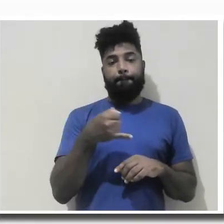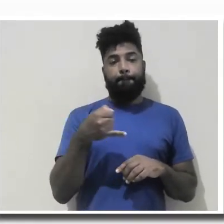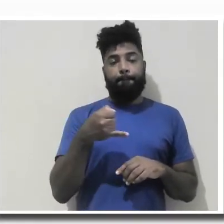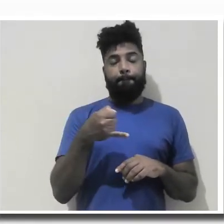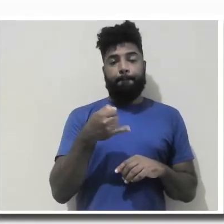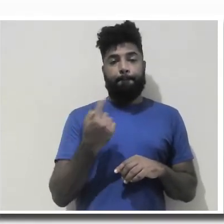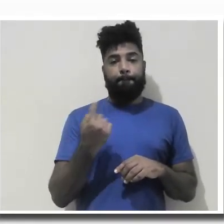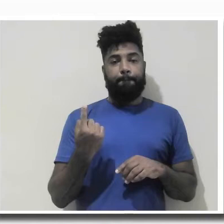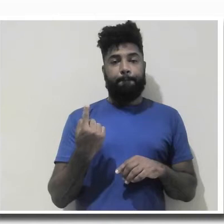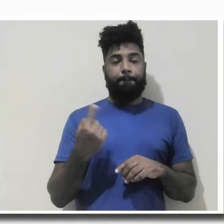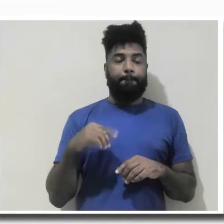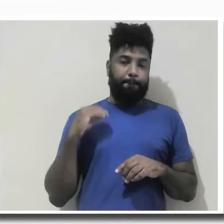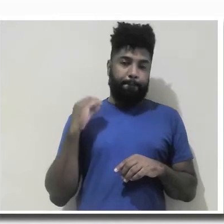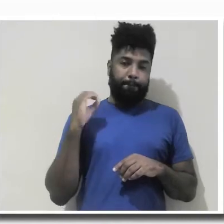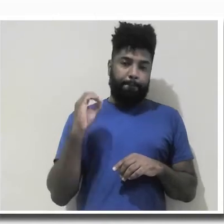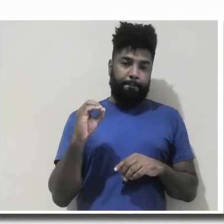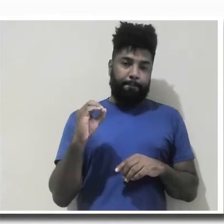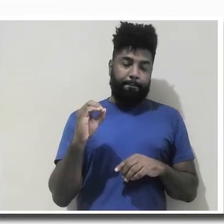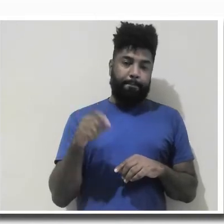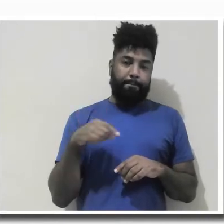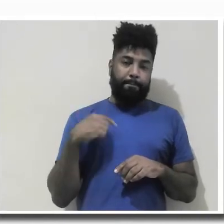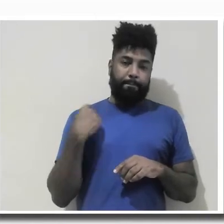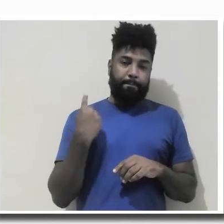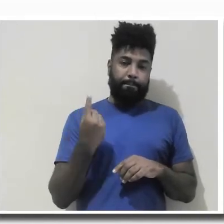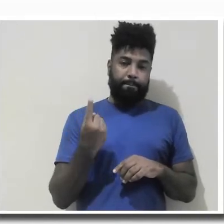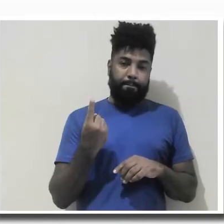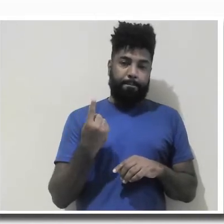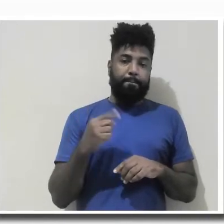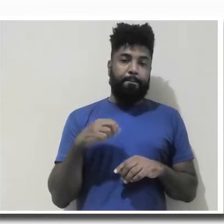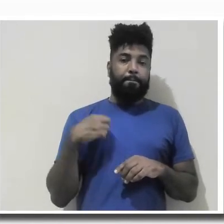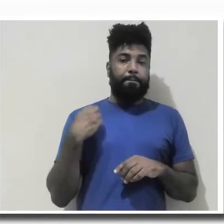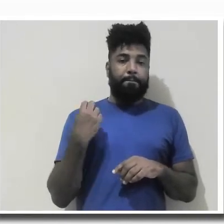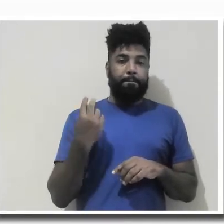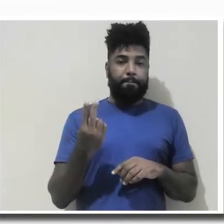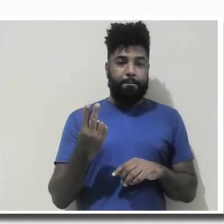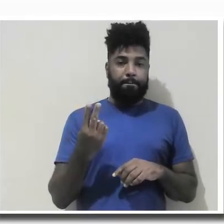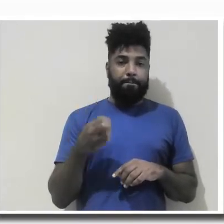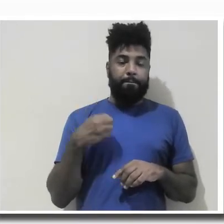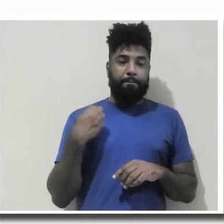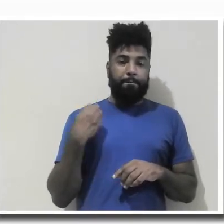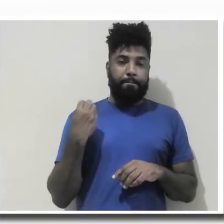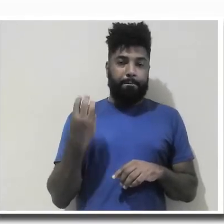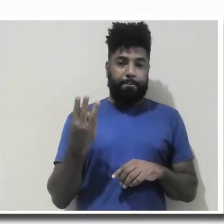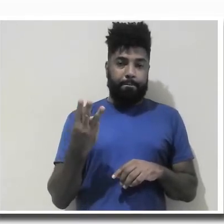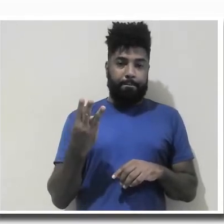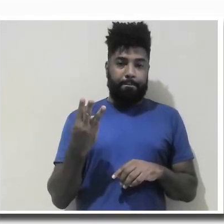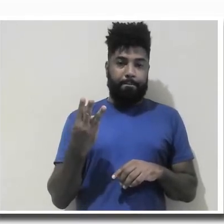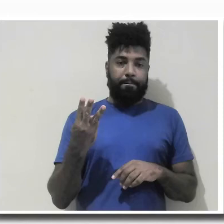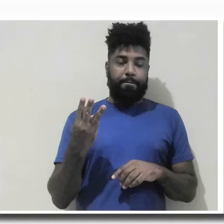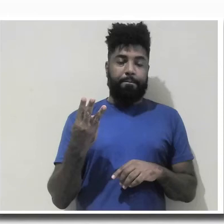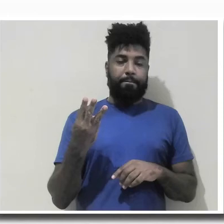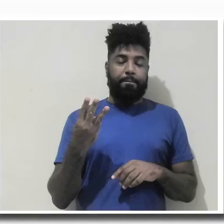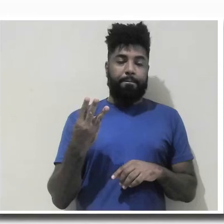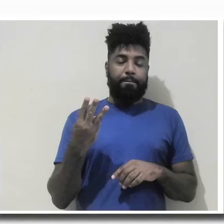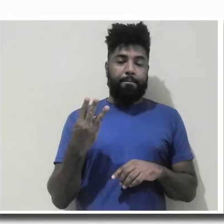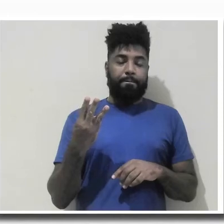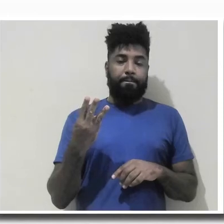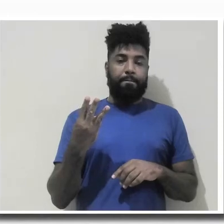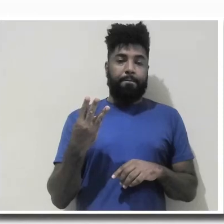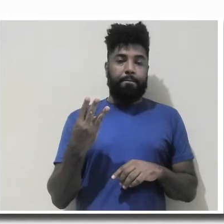1, 0, 1, 2, 3